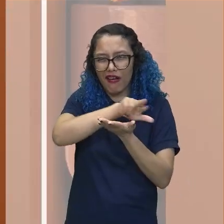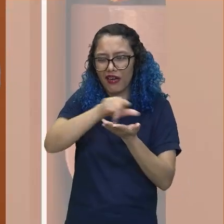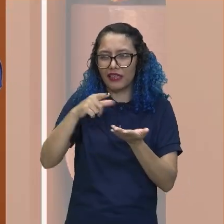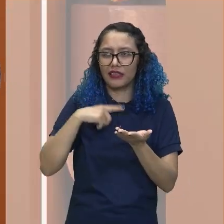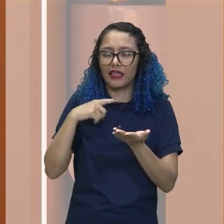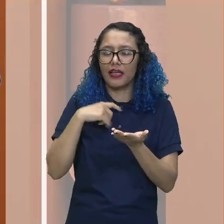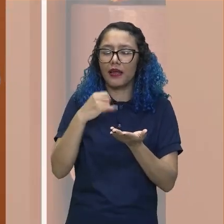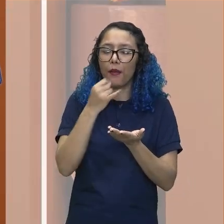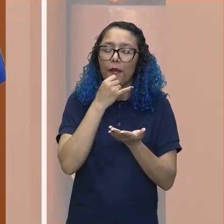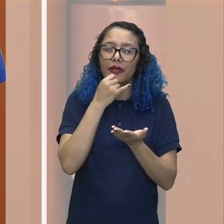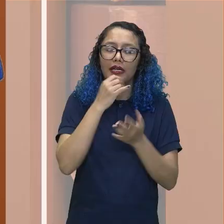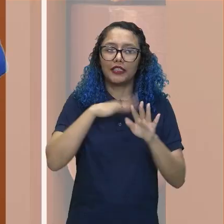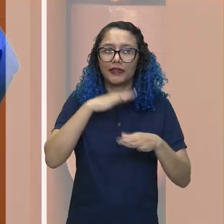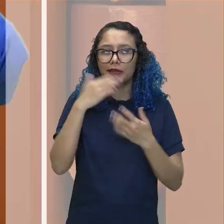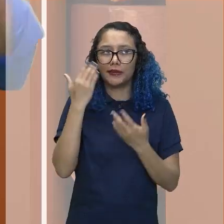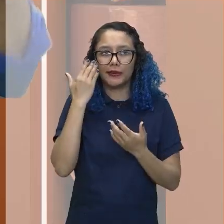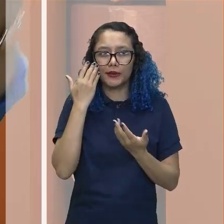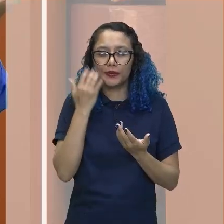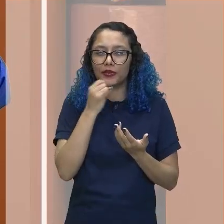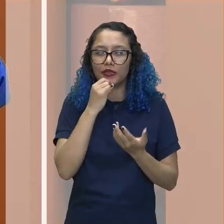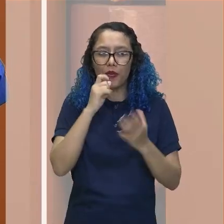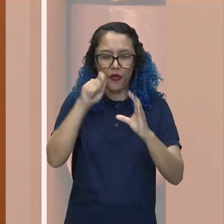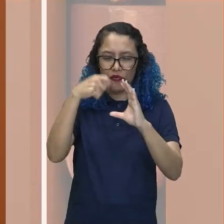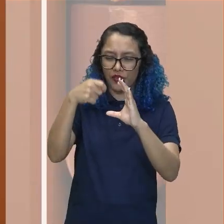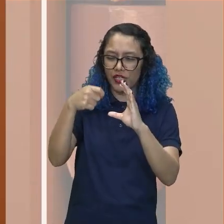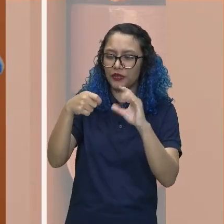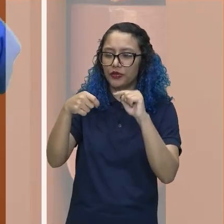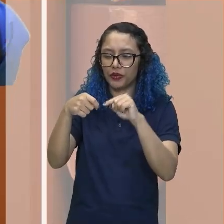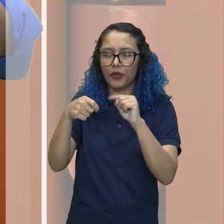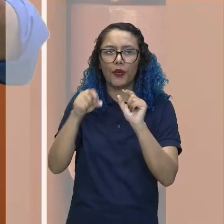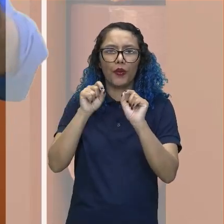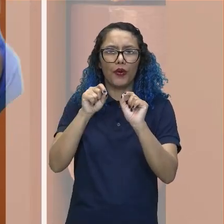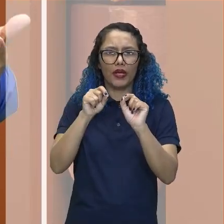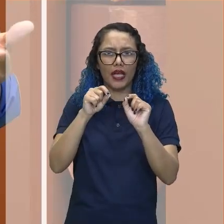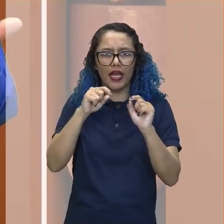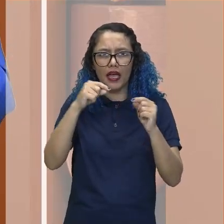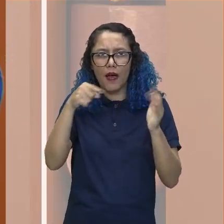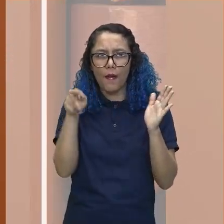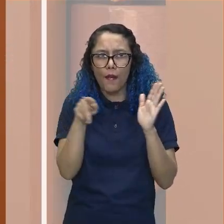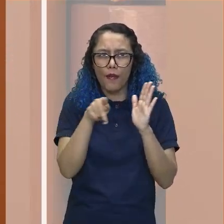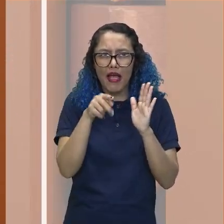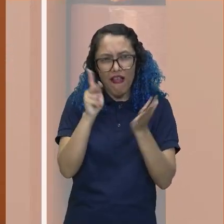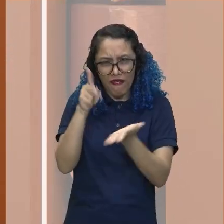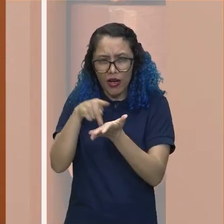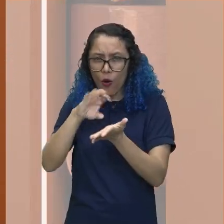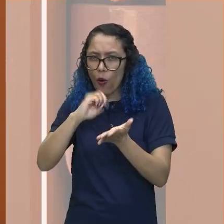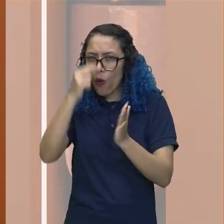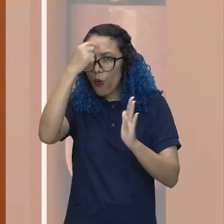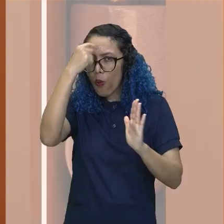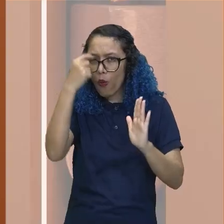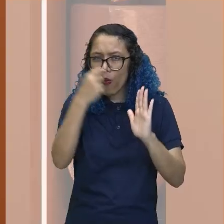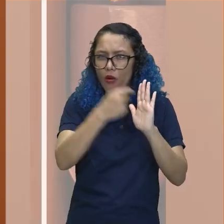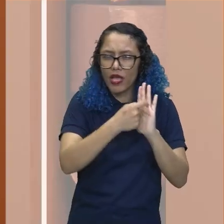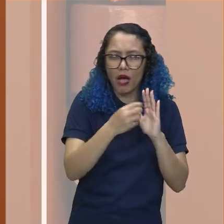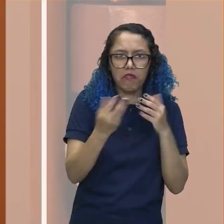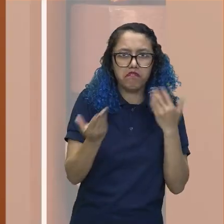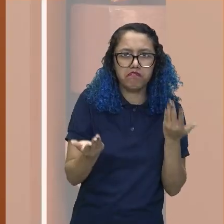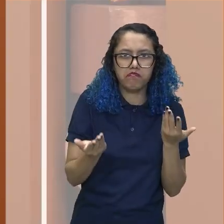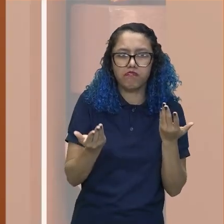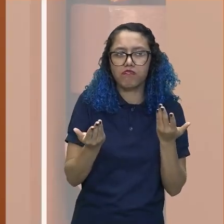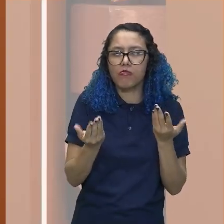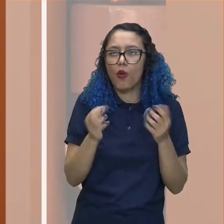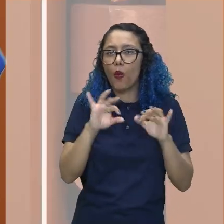mais se aquele vídeo, IA, né? Que a gente não sabe mais se aquele vídeo é verdadeiro ou se não é, se